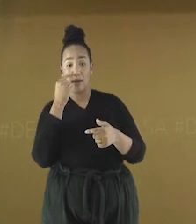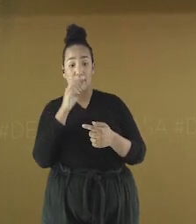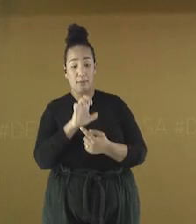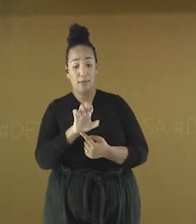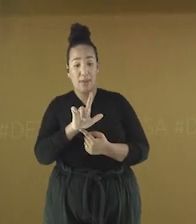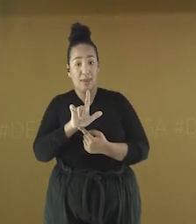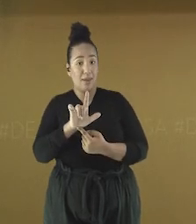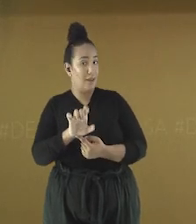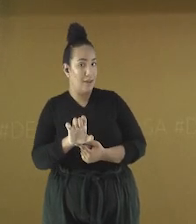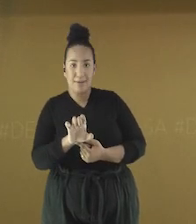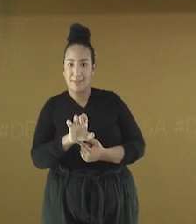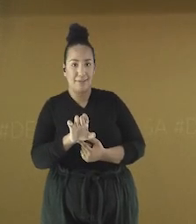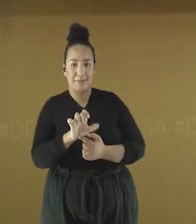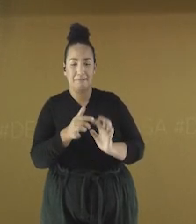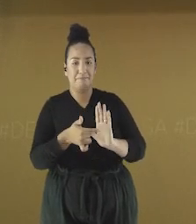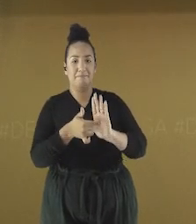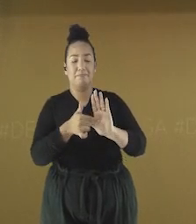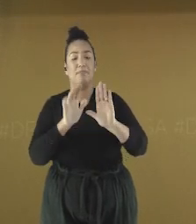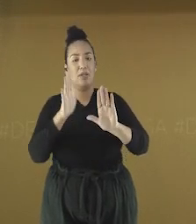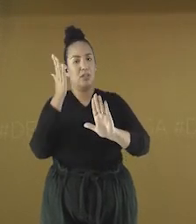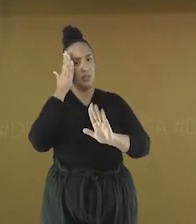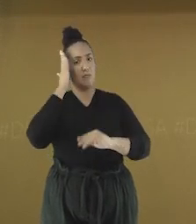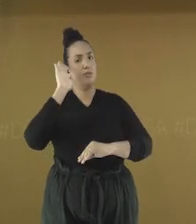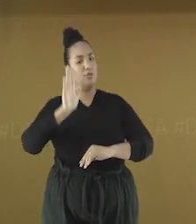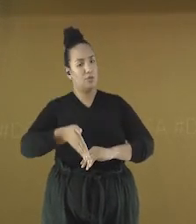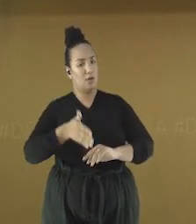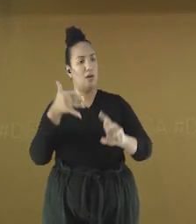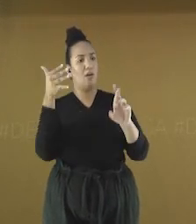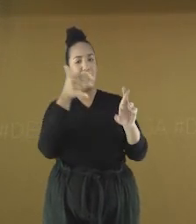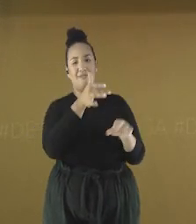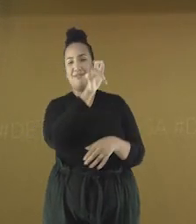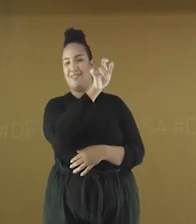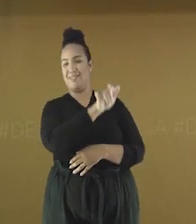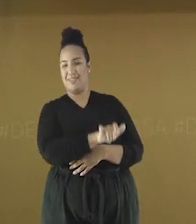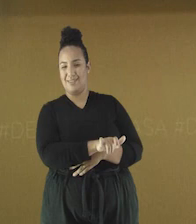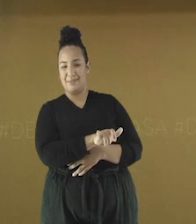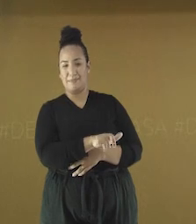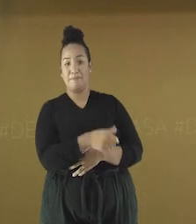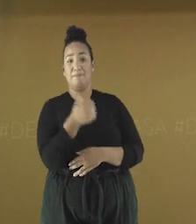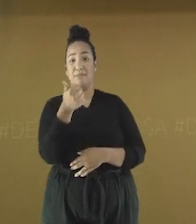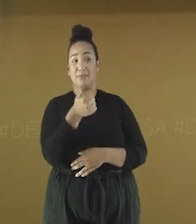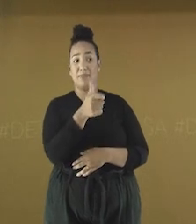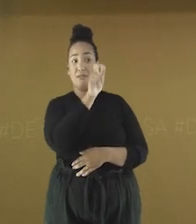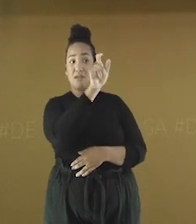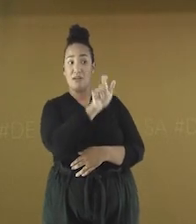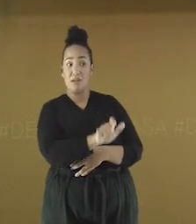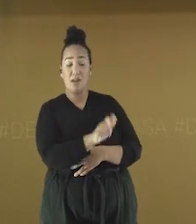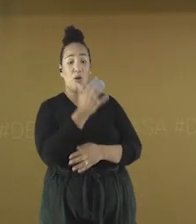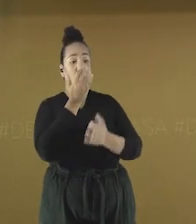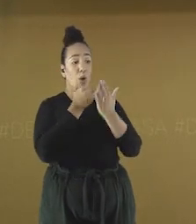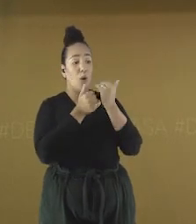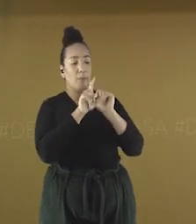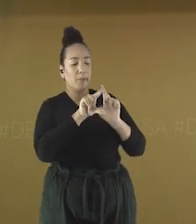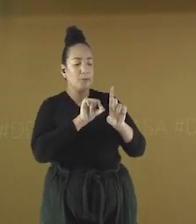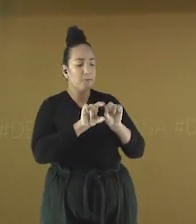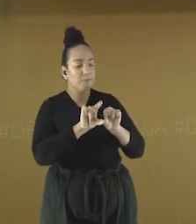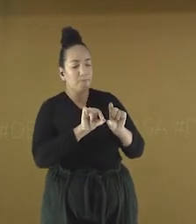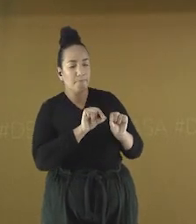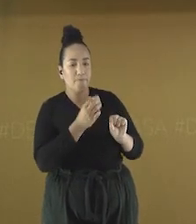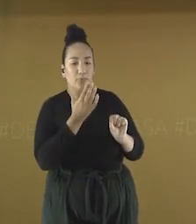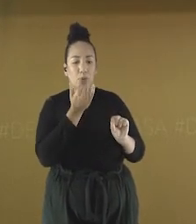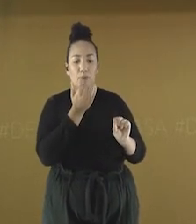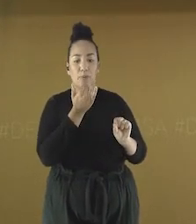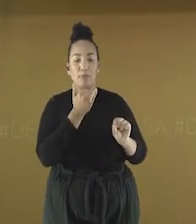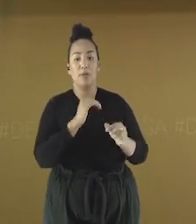esse termo, mas entendemos perfeitamente a quem ela se refere. Primeiro, ele começou a beliscar entre as refeições.